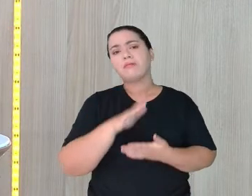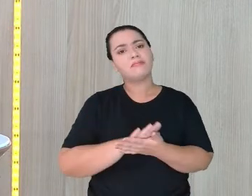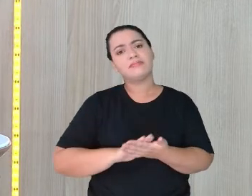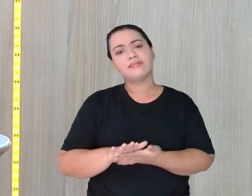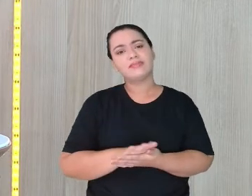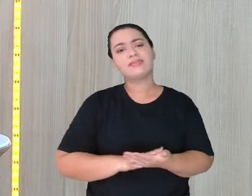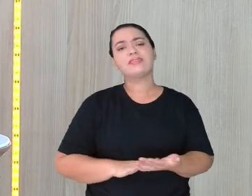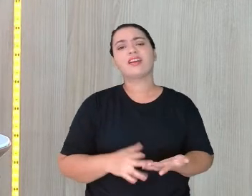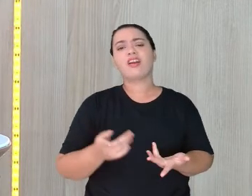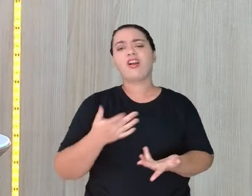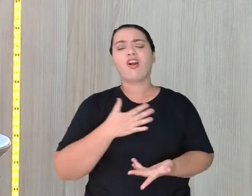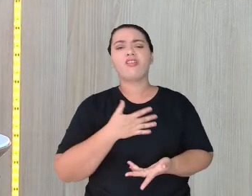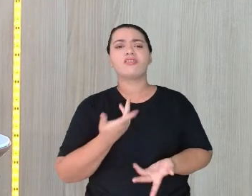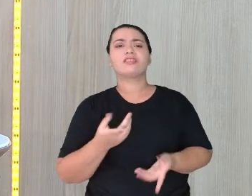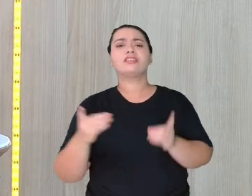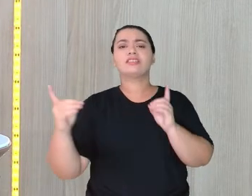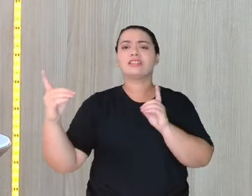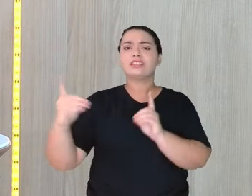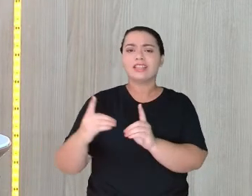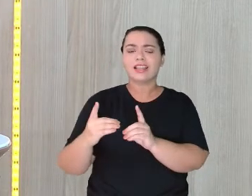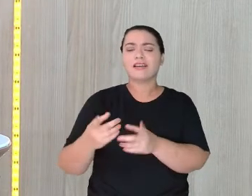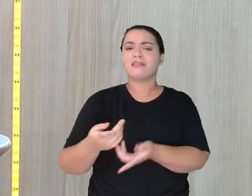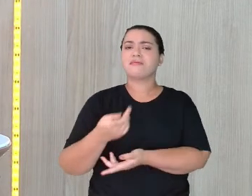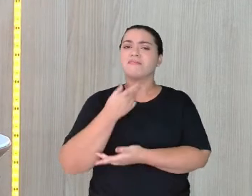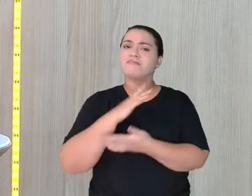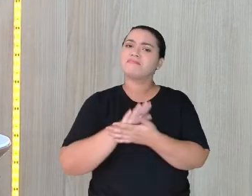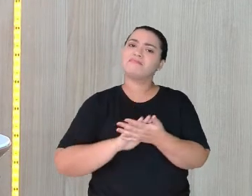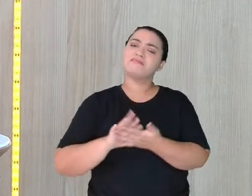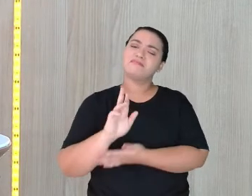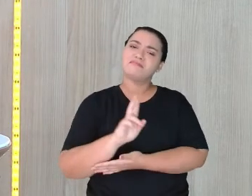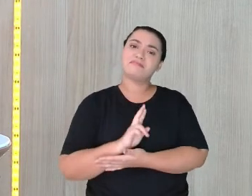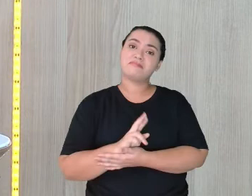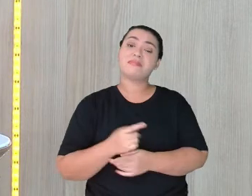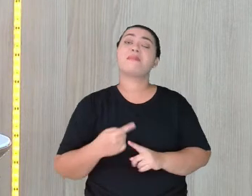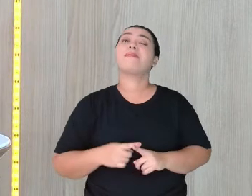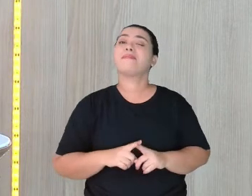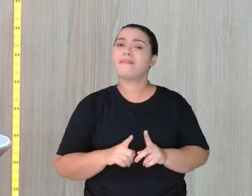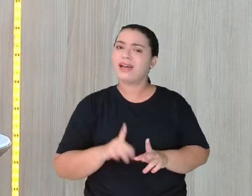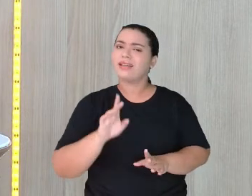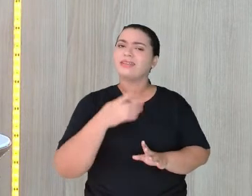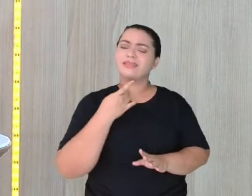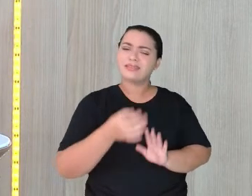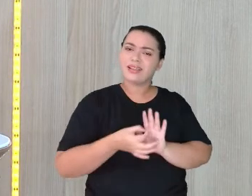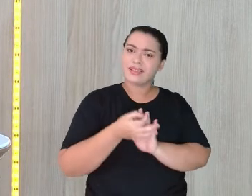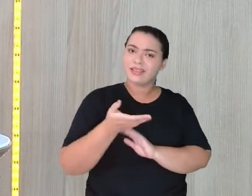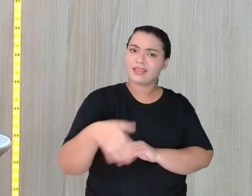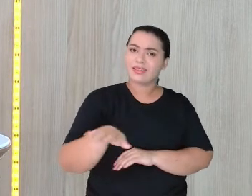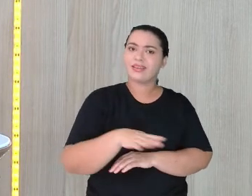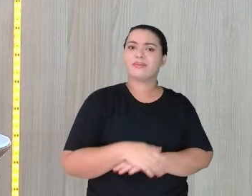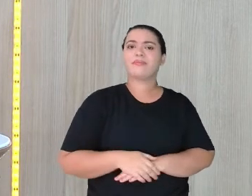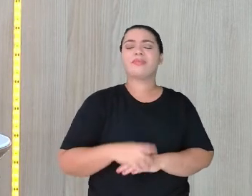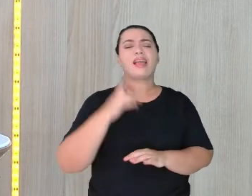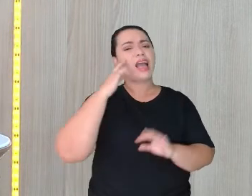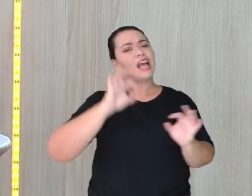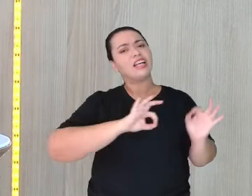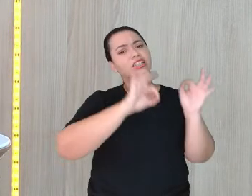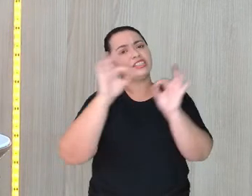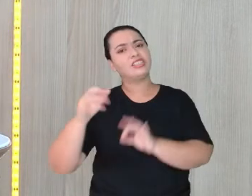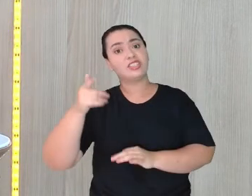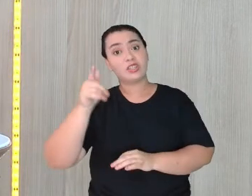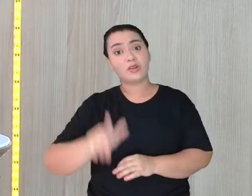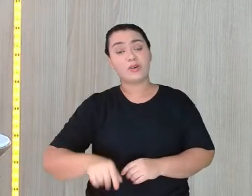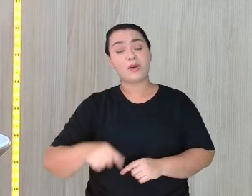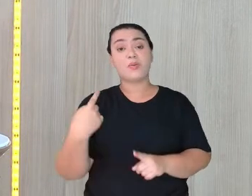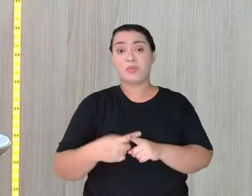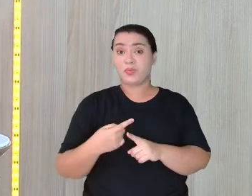ser entrevistar. Não falaram nada, mas fica aí a dica, hein? Reassiste essa aula novamente, porque